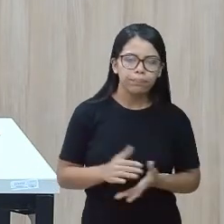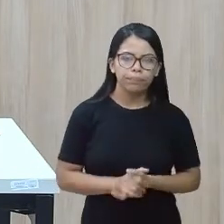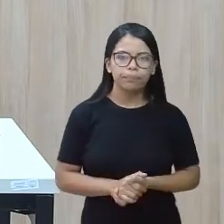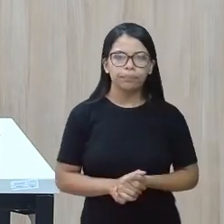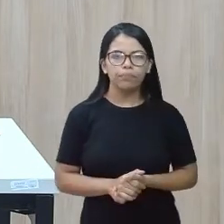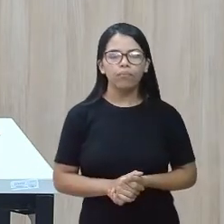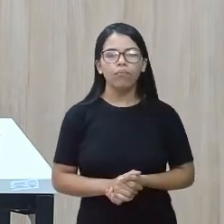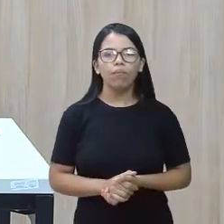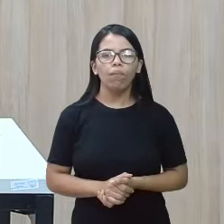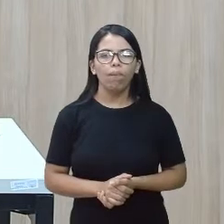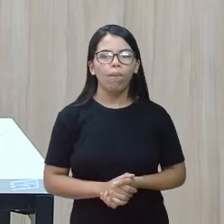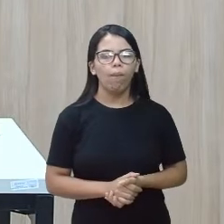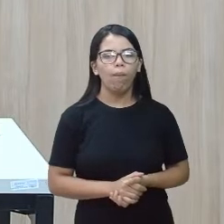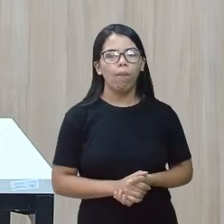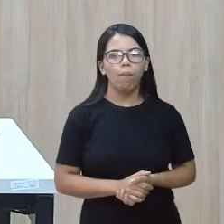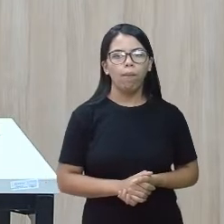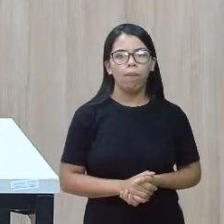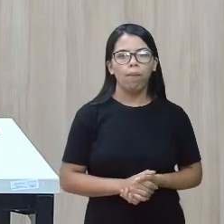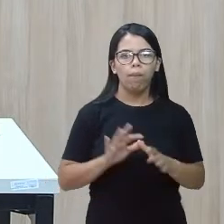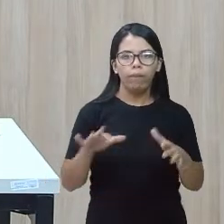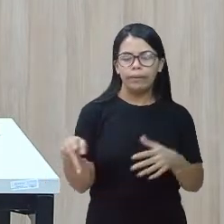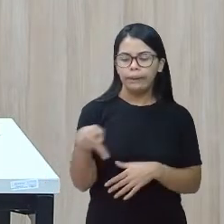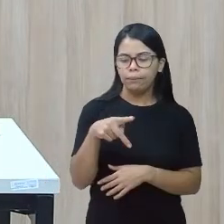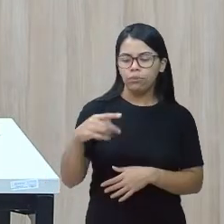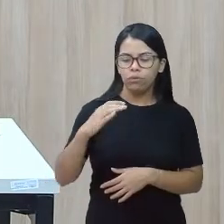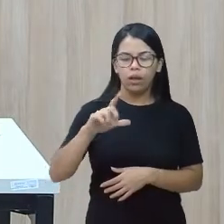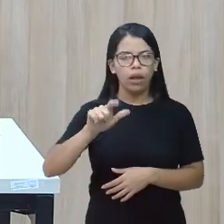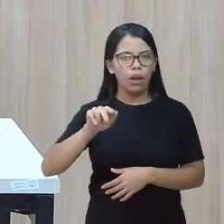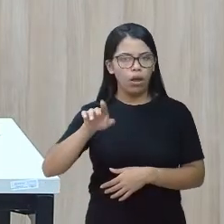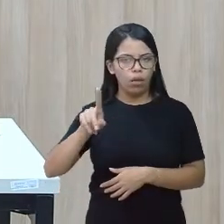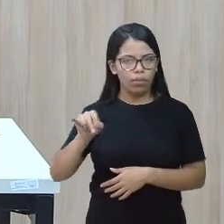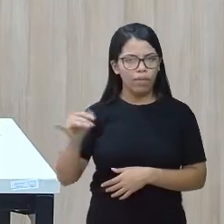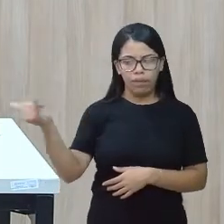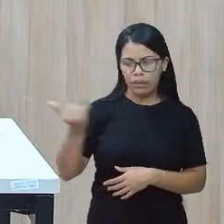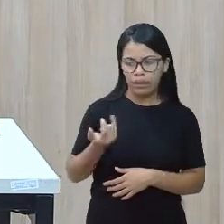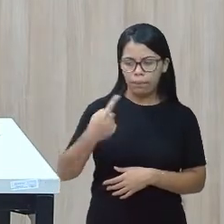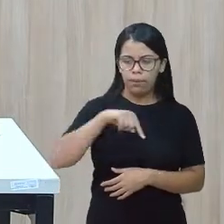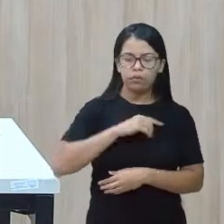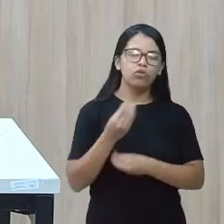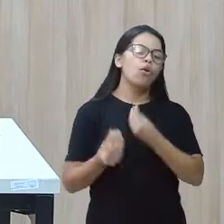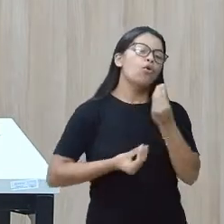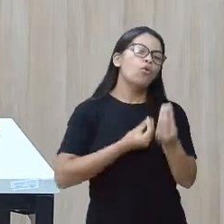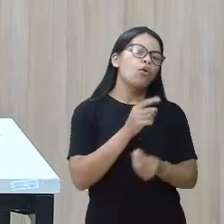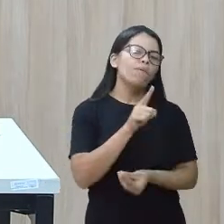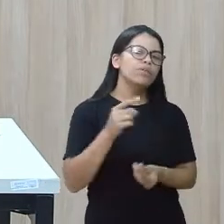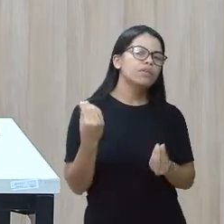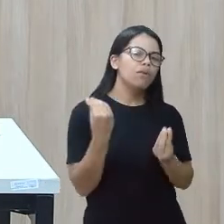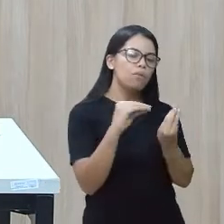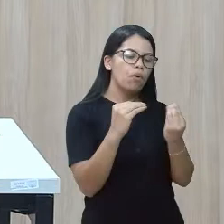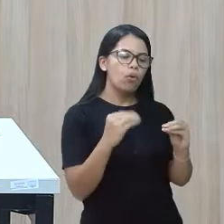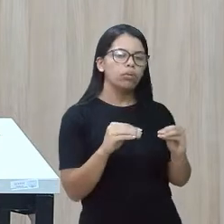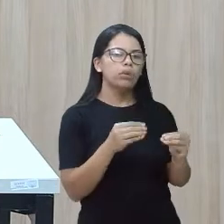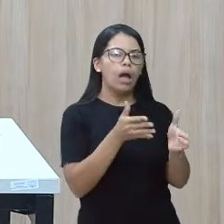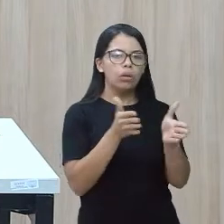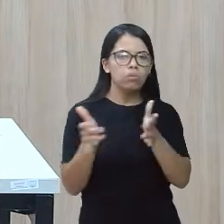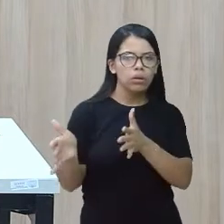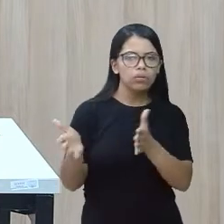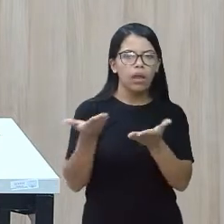aí, olha, a professora Cláudia vai dizer para a gente como é que vocês vão colocar, como no decorrer da aula nós